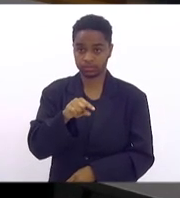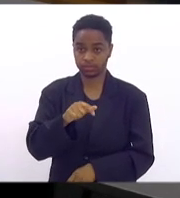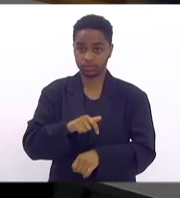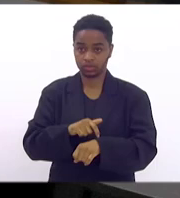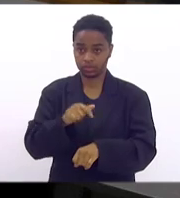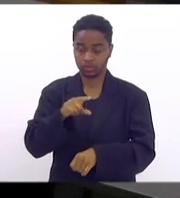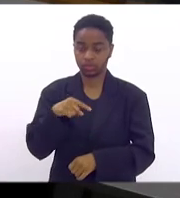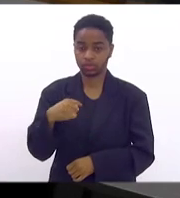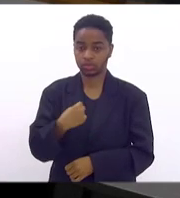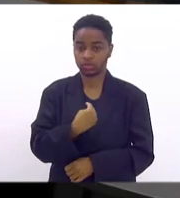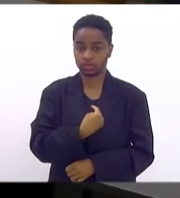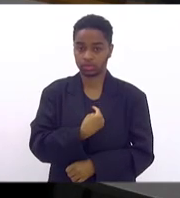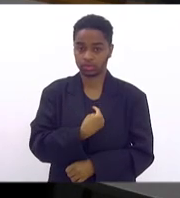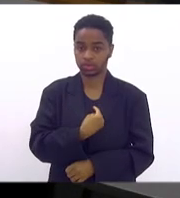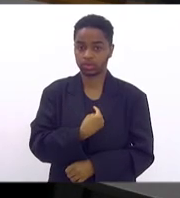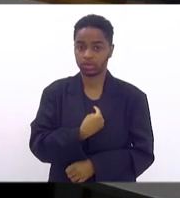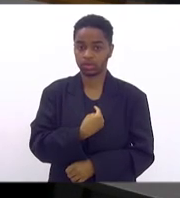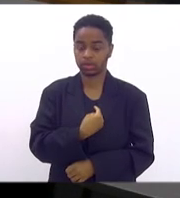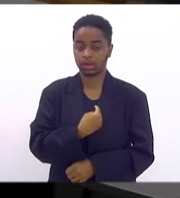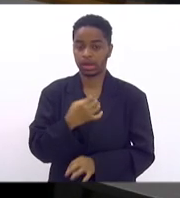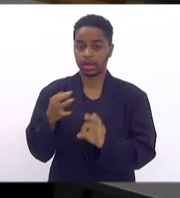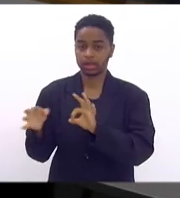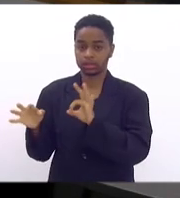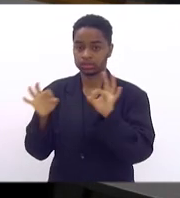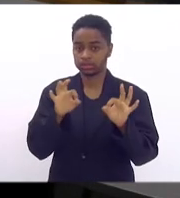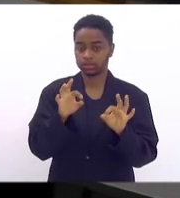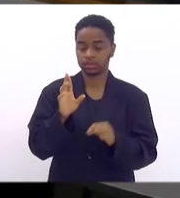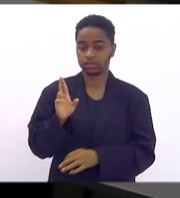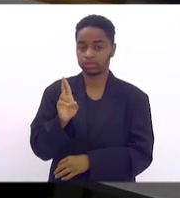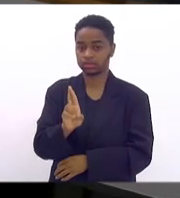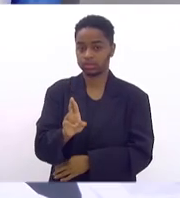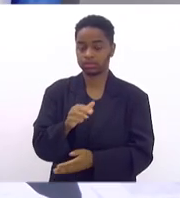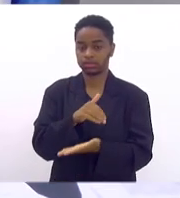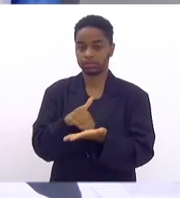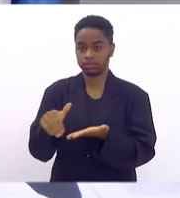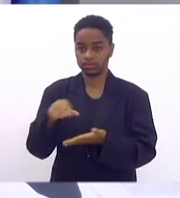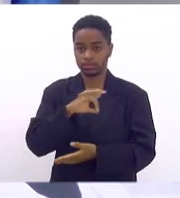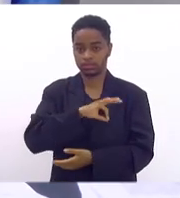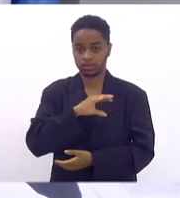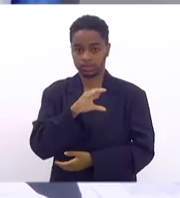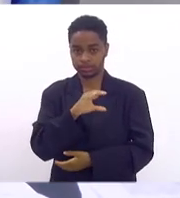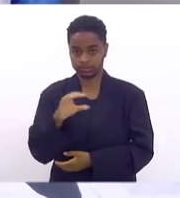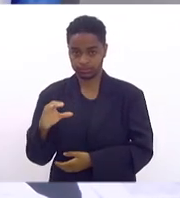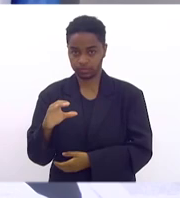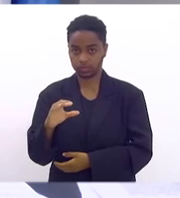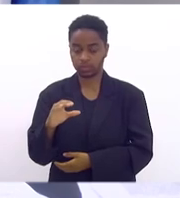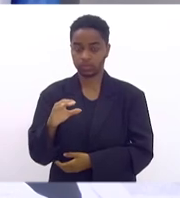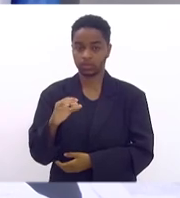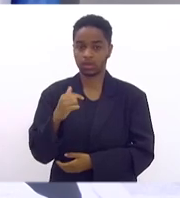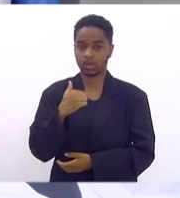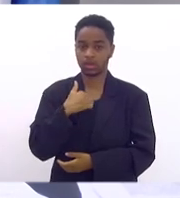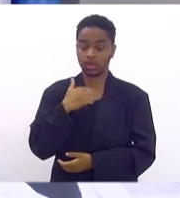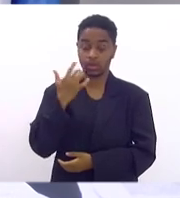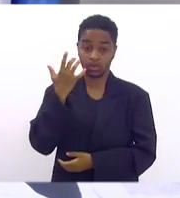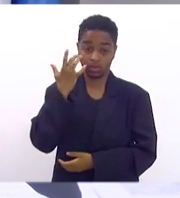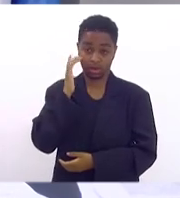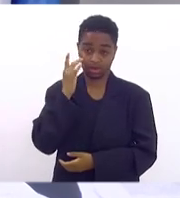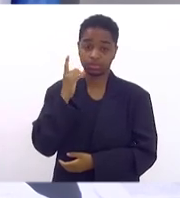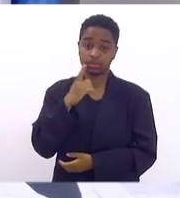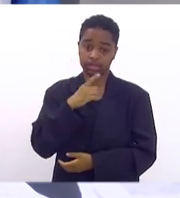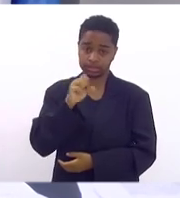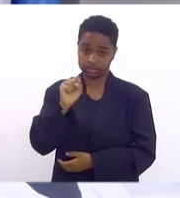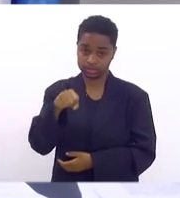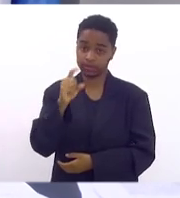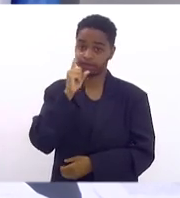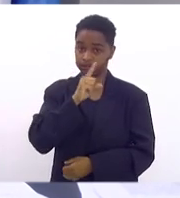aqui o representante da Secretaria da Polícia Civil, eu considero que houve, sim,